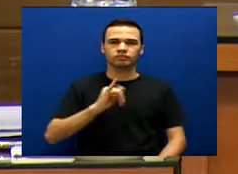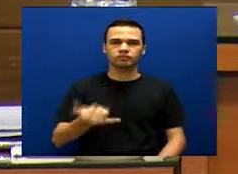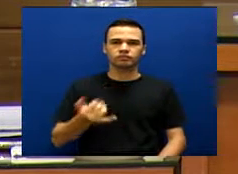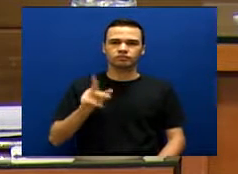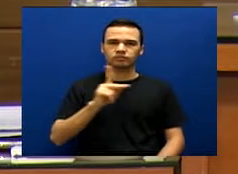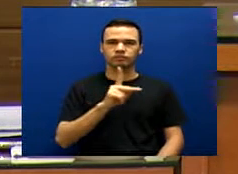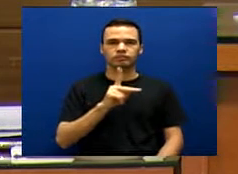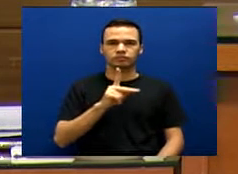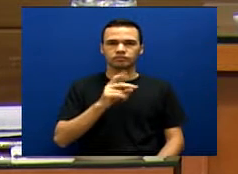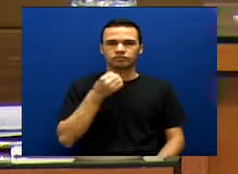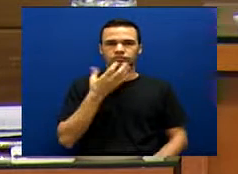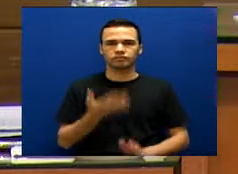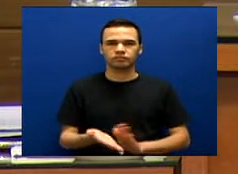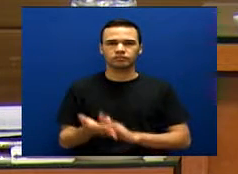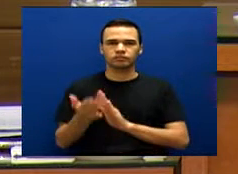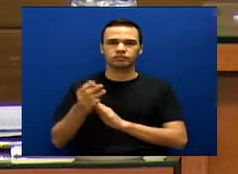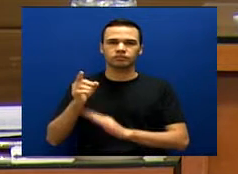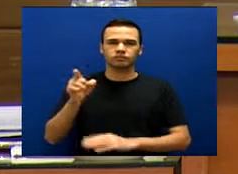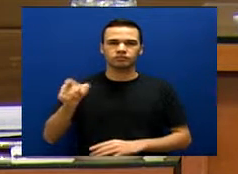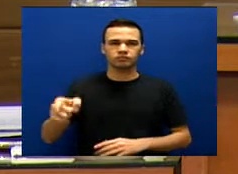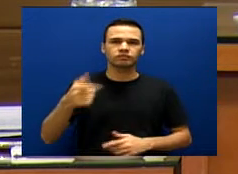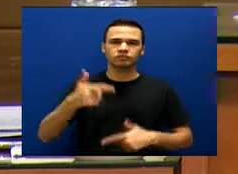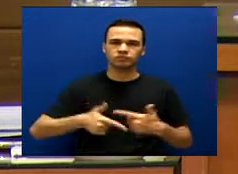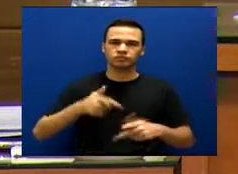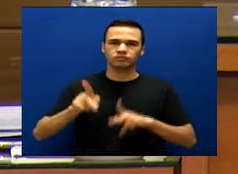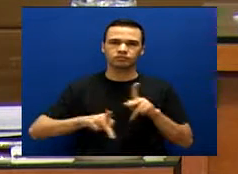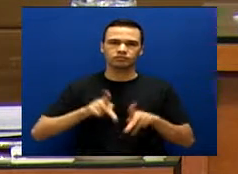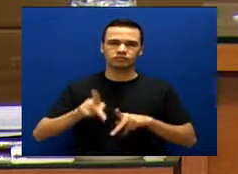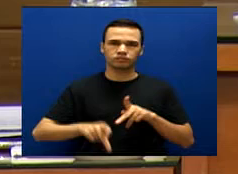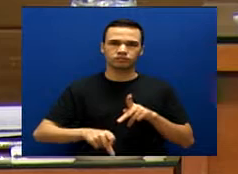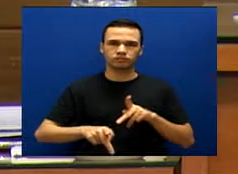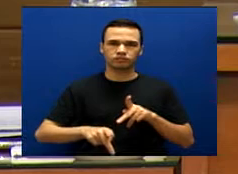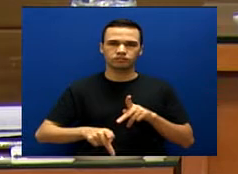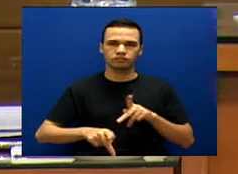Miranda. Votos e congratulações para o servidor municipal,